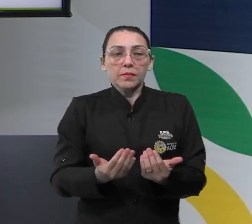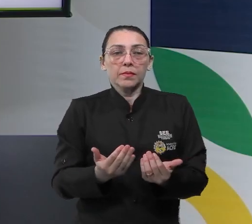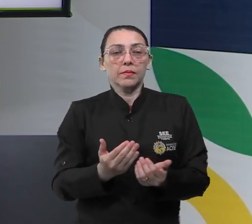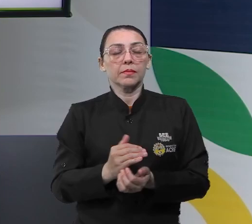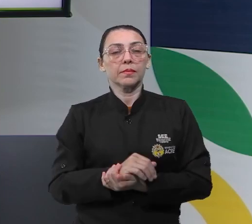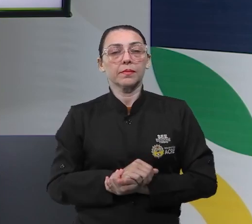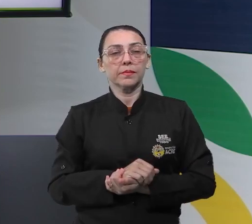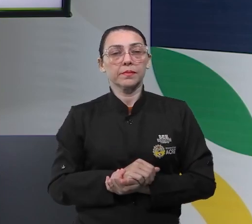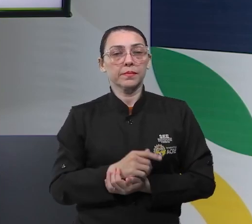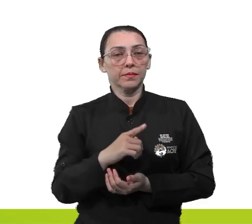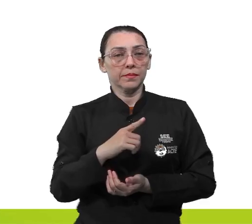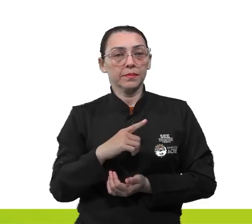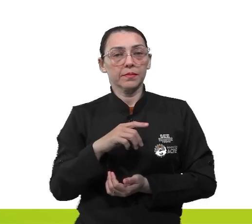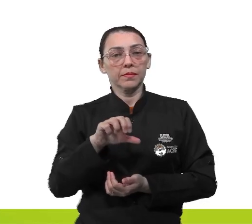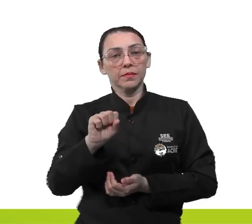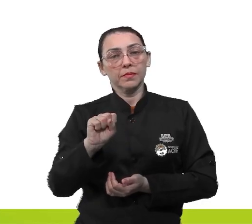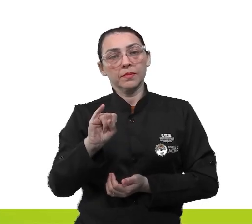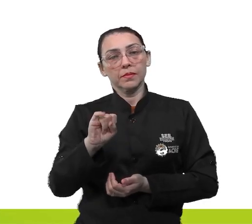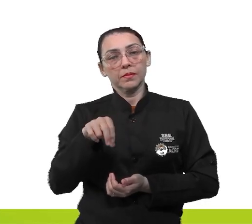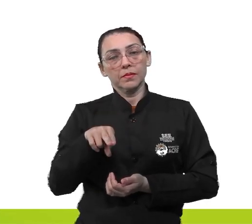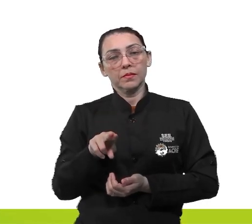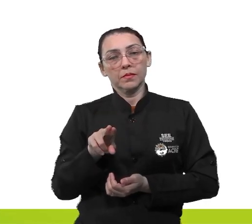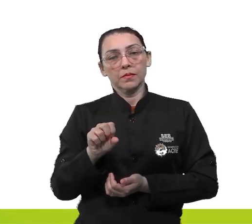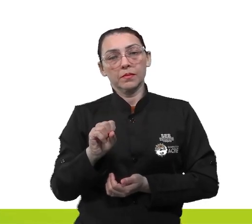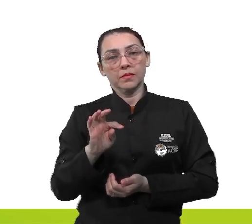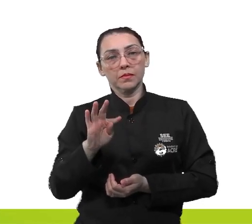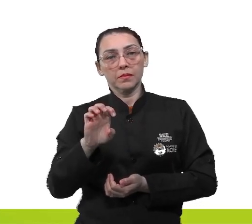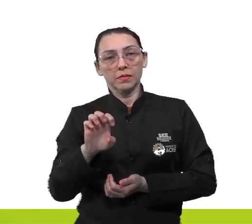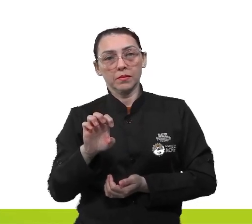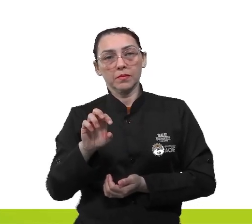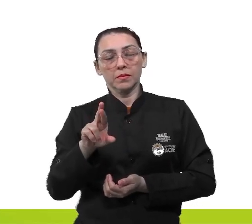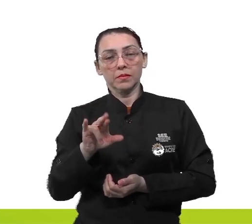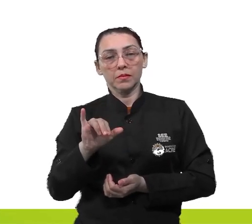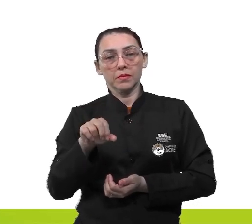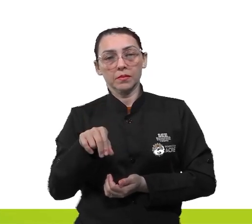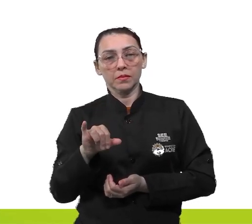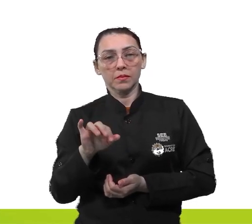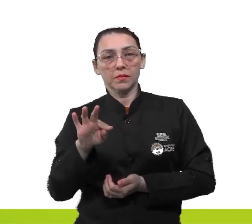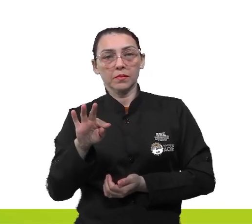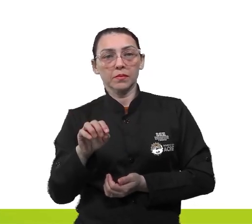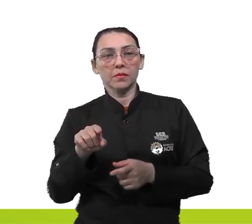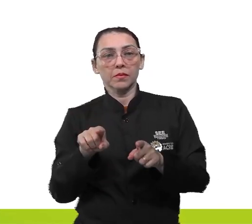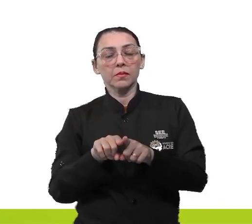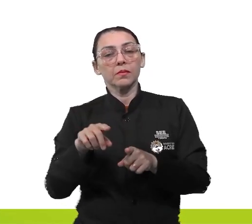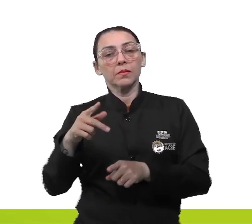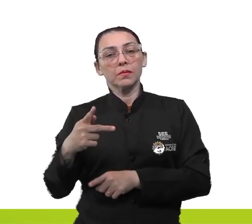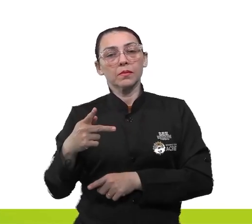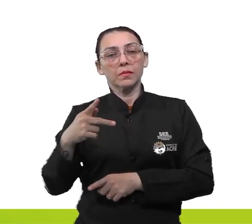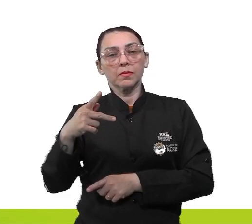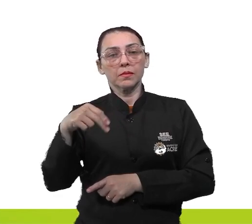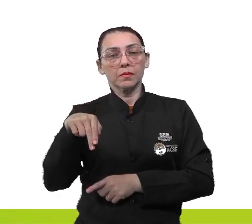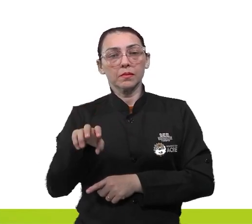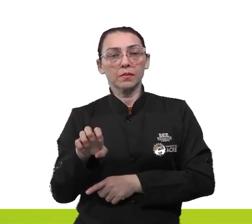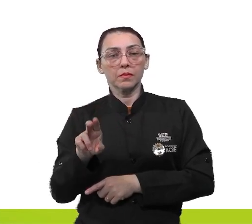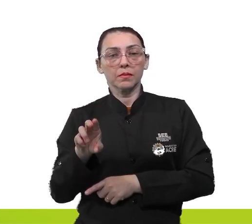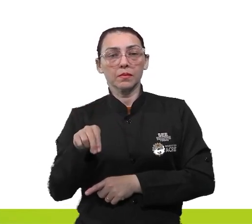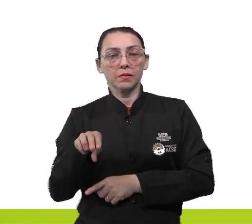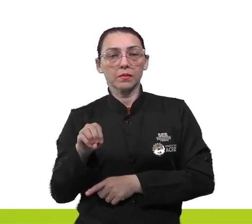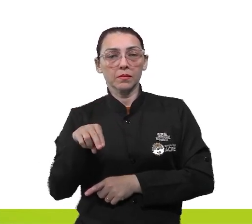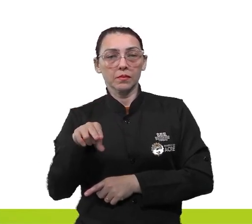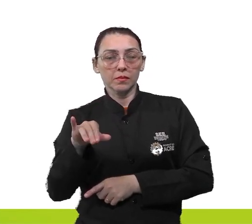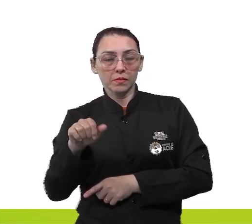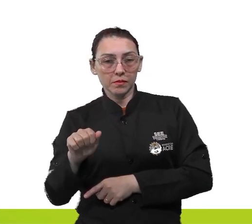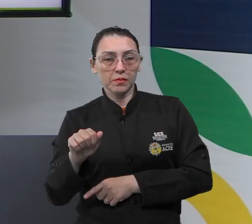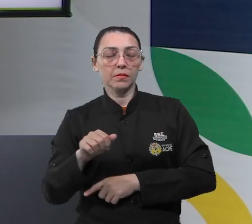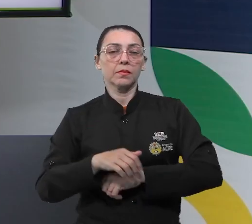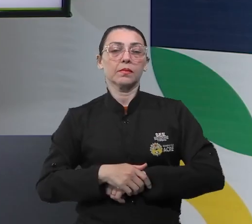tá? Temos a sinusite, rinite e pneumonia, que ataca os pulmões, tá? Então, essas